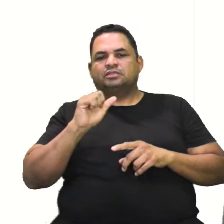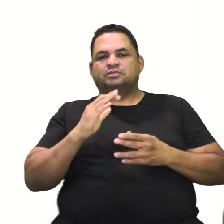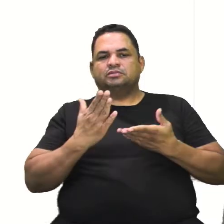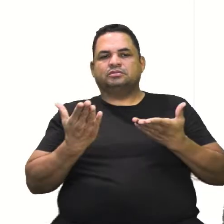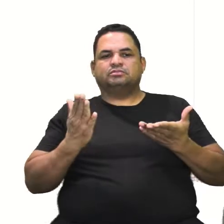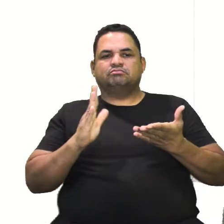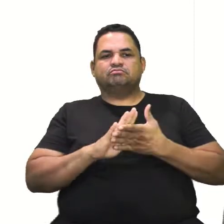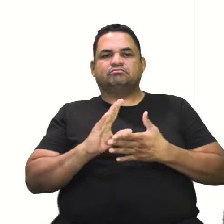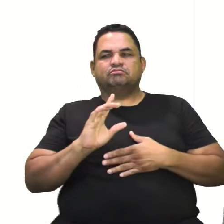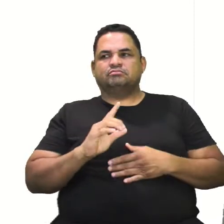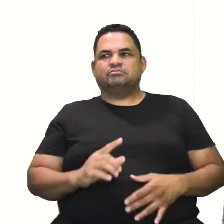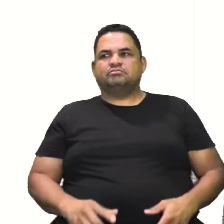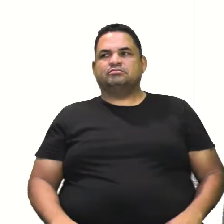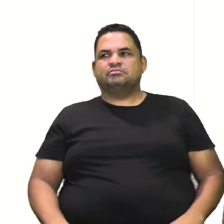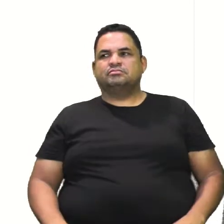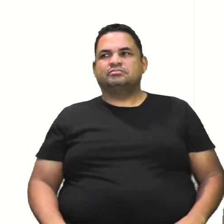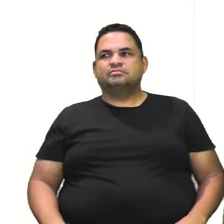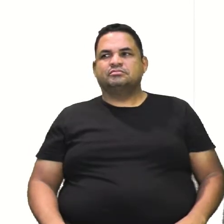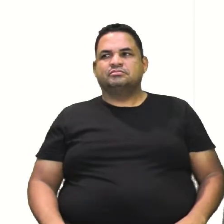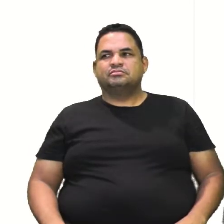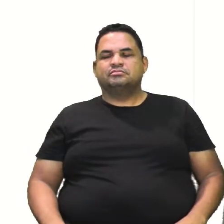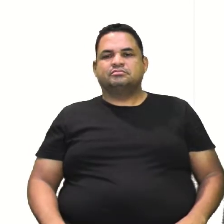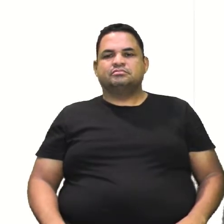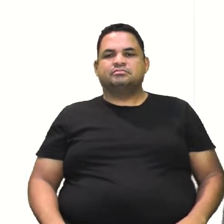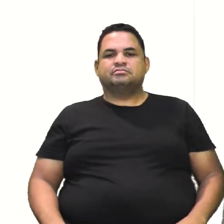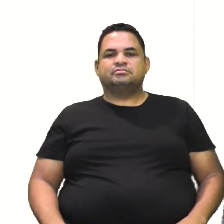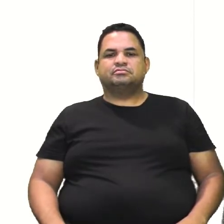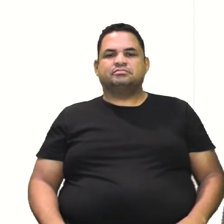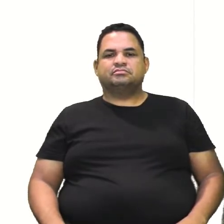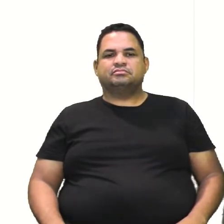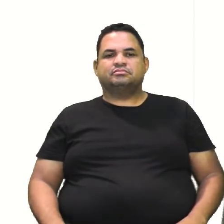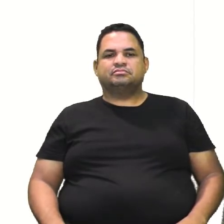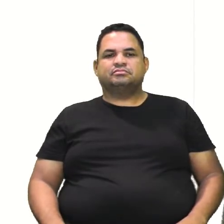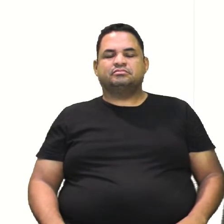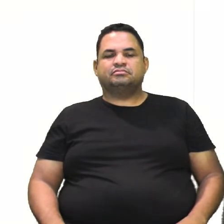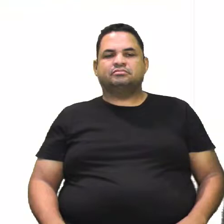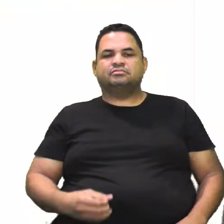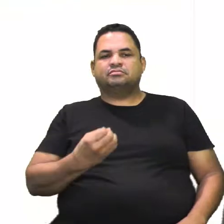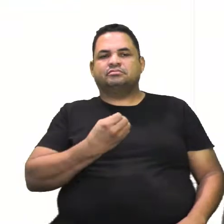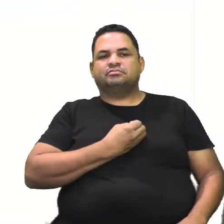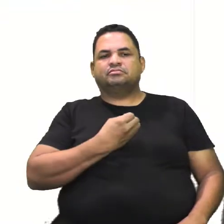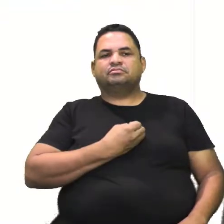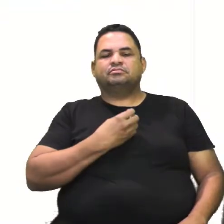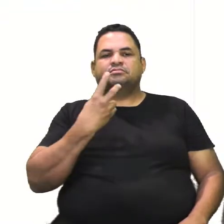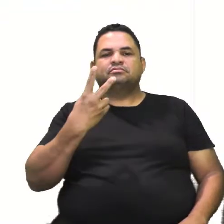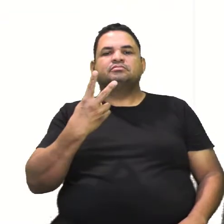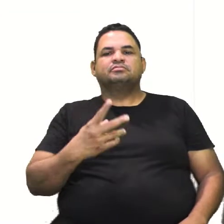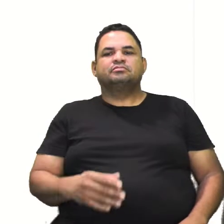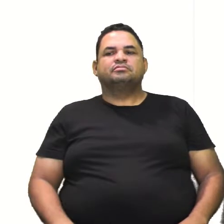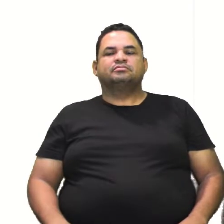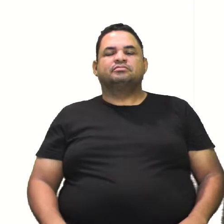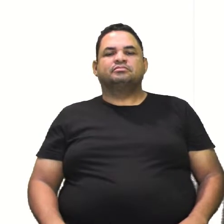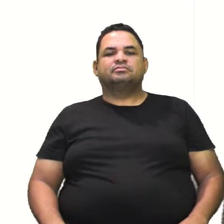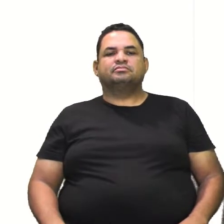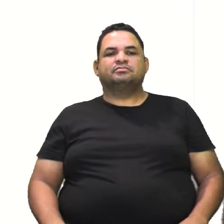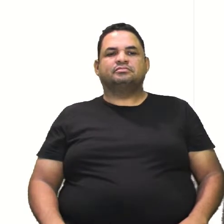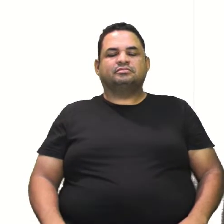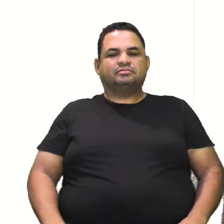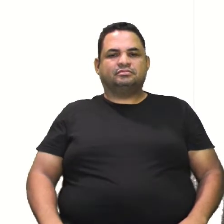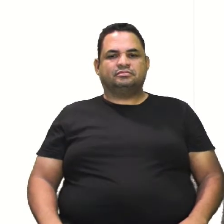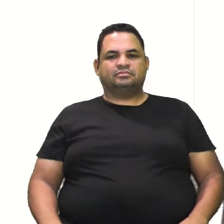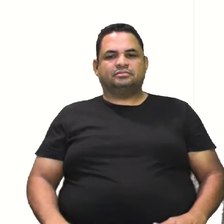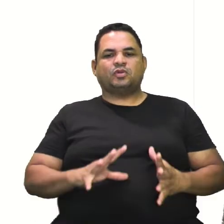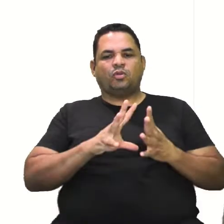só dá secante esse negócio? Não dá tangente, não dá? Não tem tangente, não tem nada. Vamos de questão número 2? Deixar mais um tempinho aqui, mas dá o print